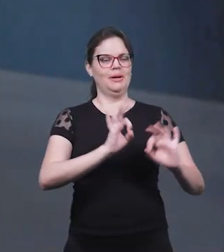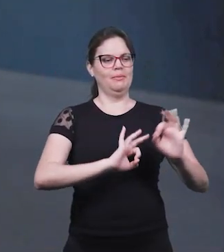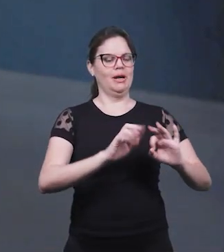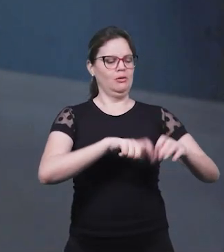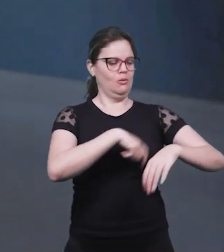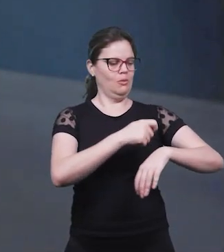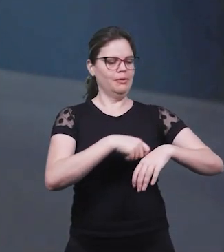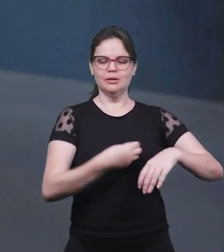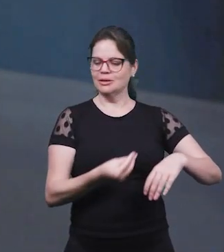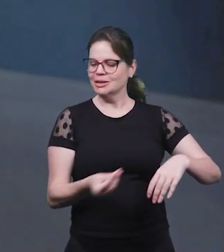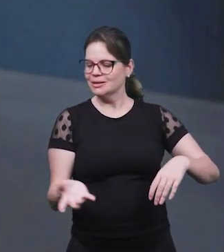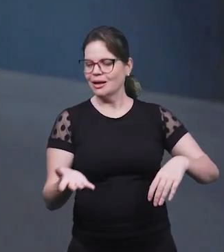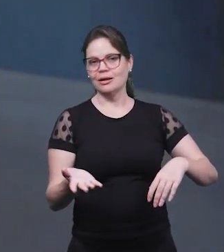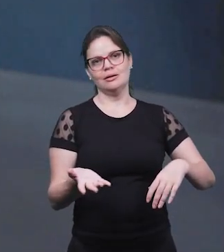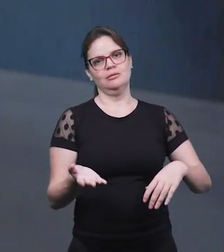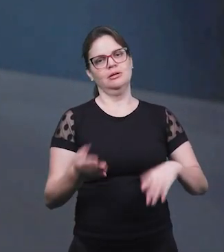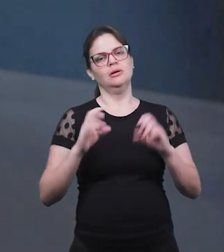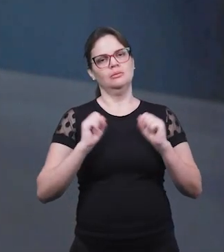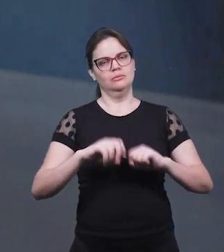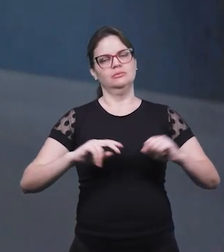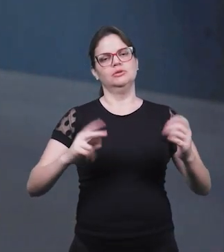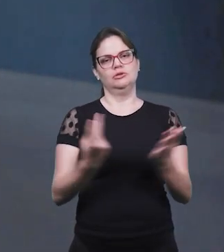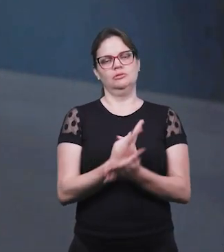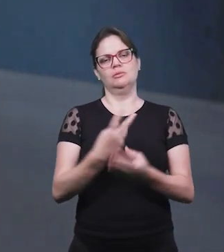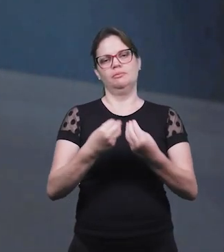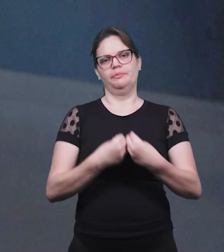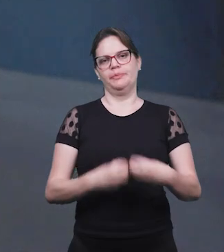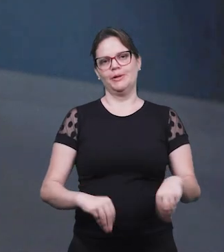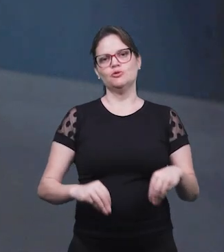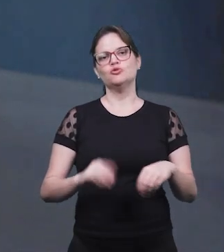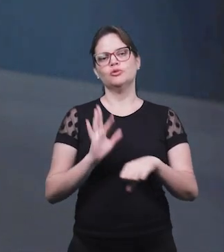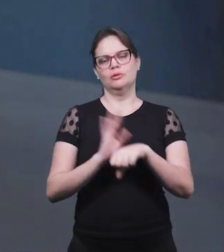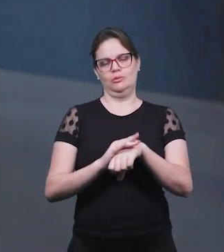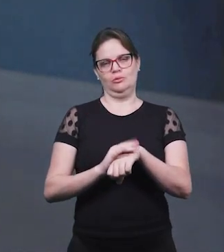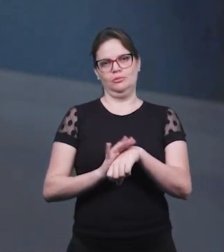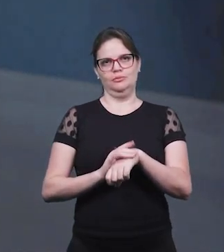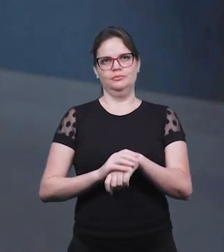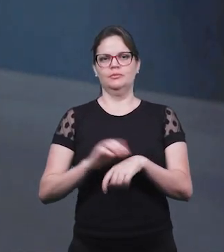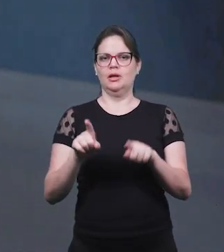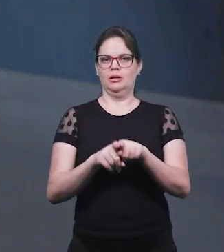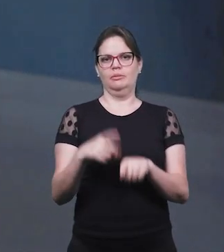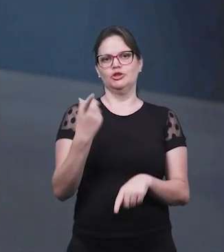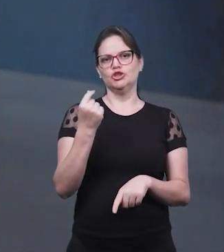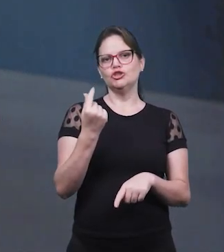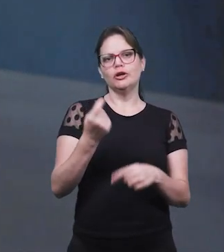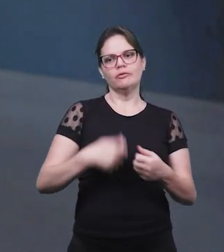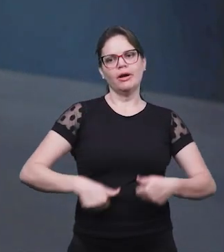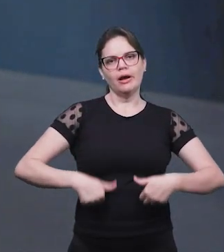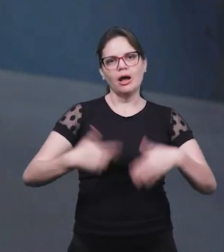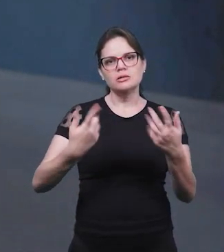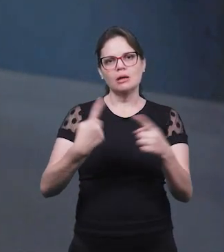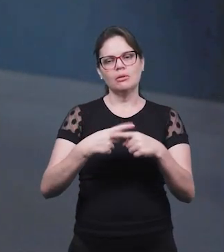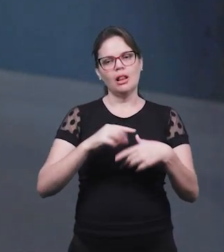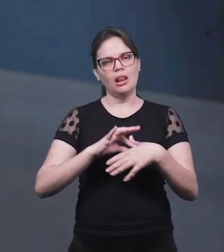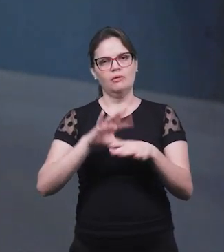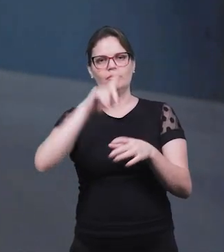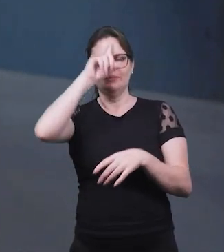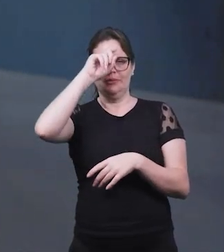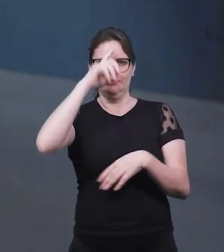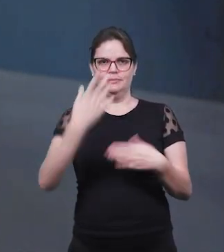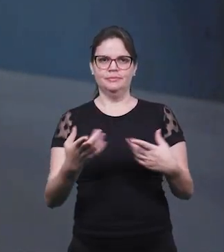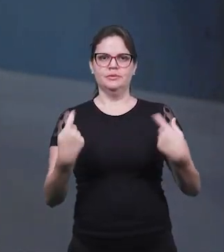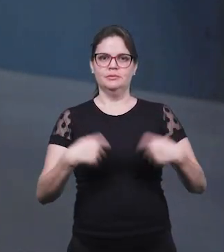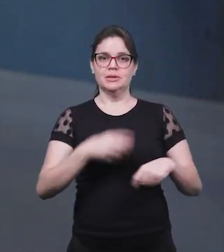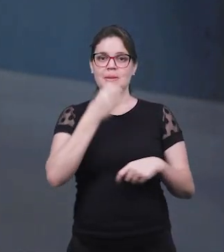oferece. E aí você acaba tendo um prejuízo, o animal e você financeiramente. Então eu recomendo isso, que tenha